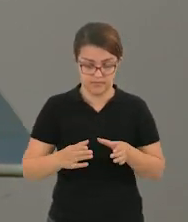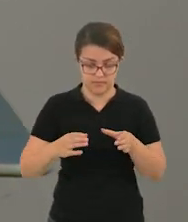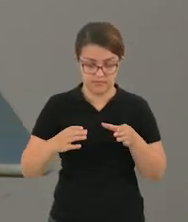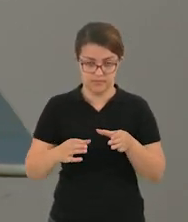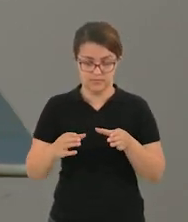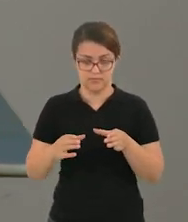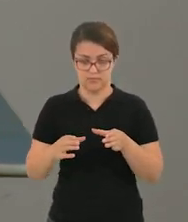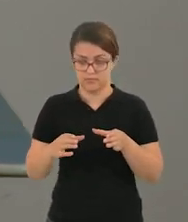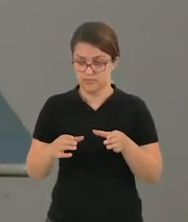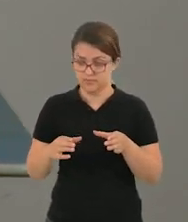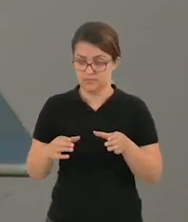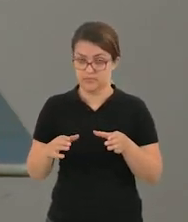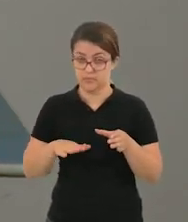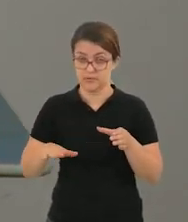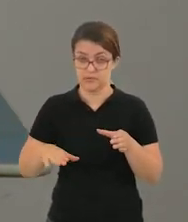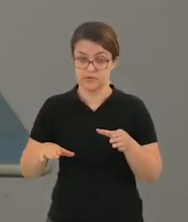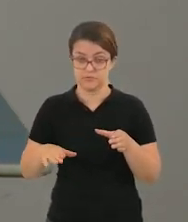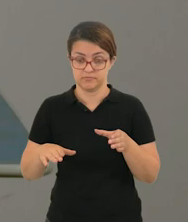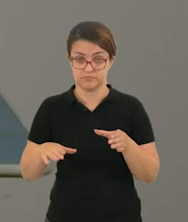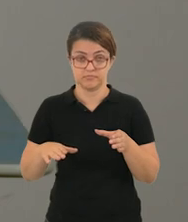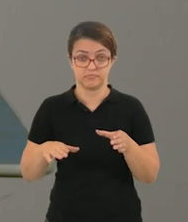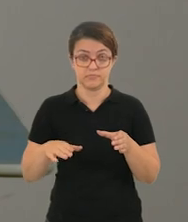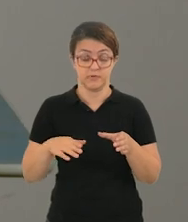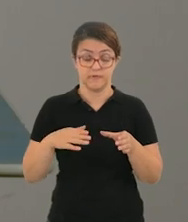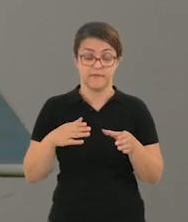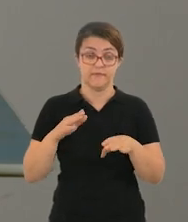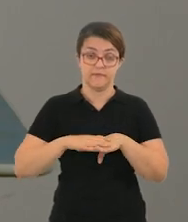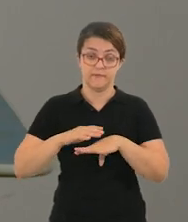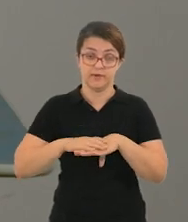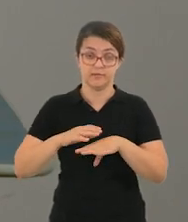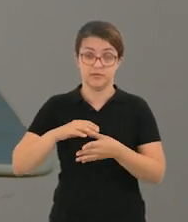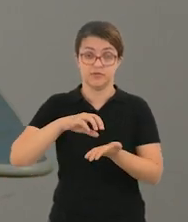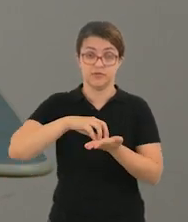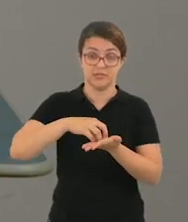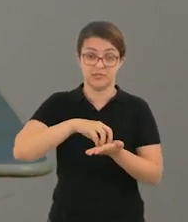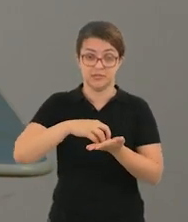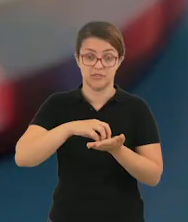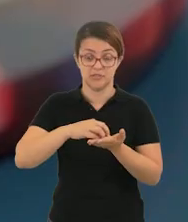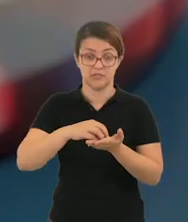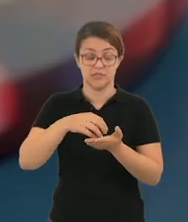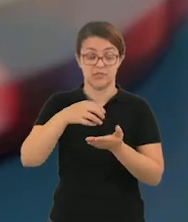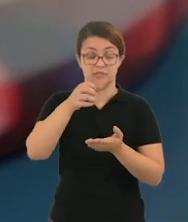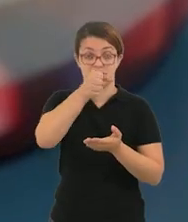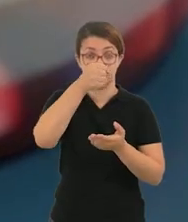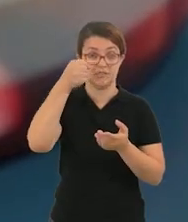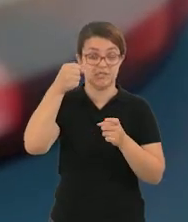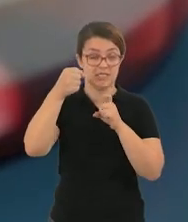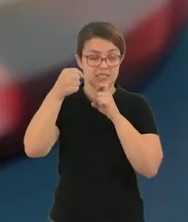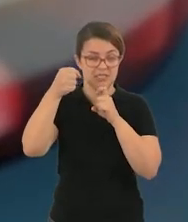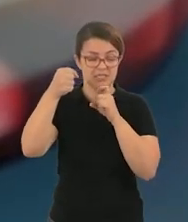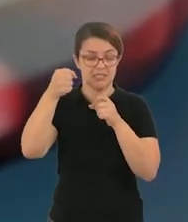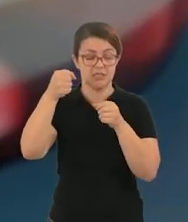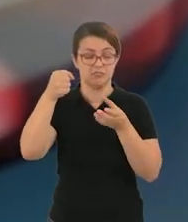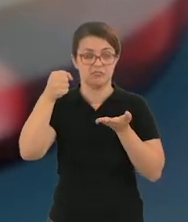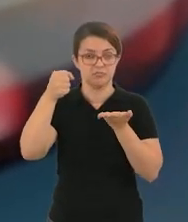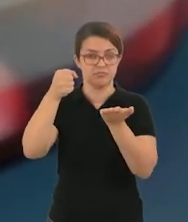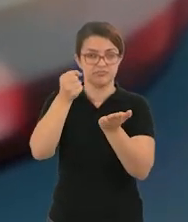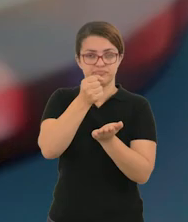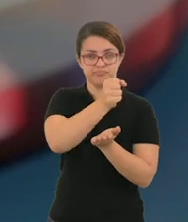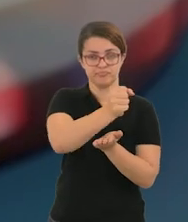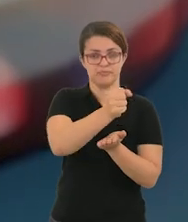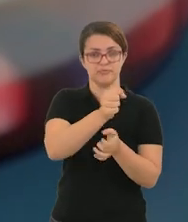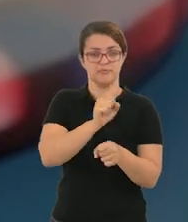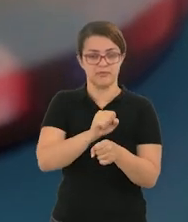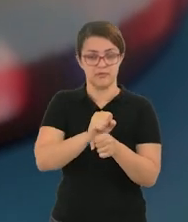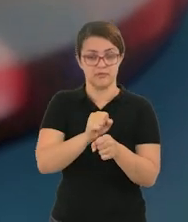para a geladeira, esperar endurecer. Depois que terminar, você vai deixar a criança manipular. Colocar a mão mesmo. Eles vão estar com a